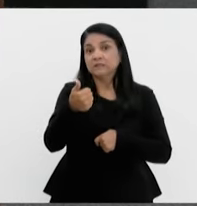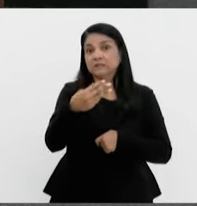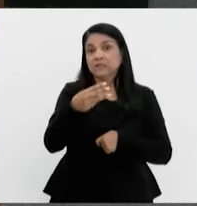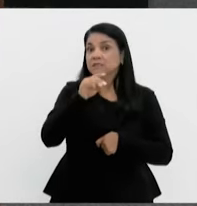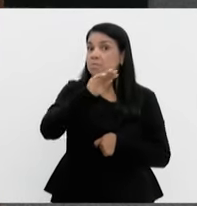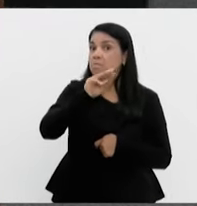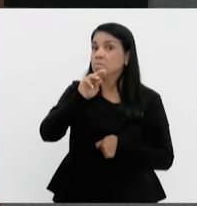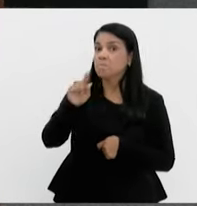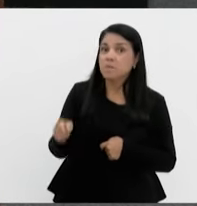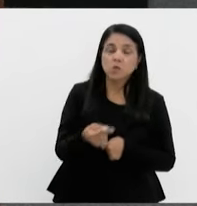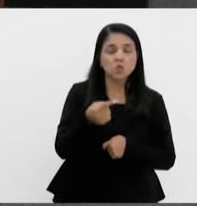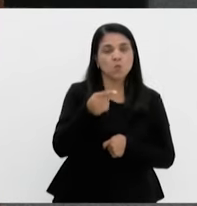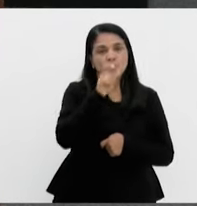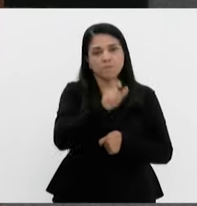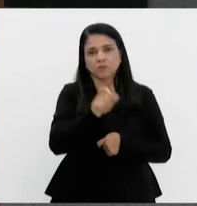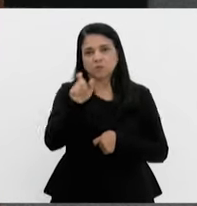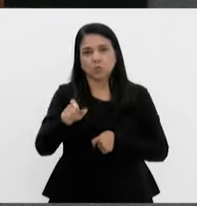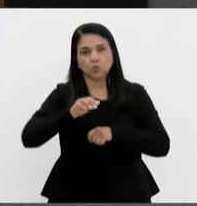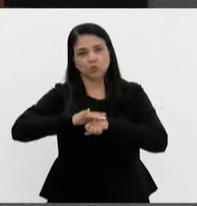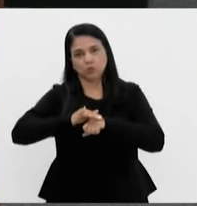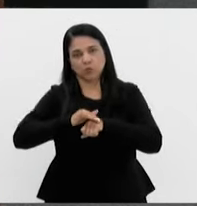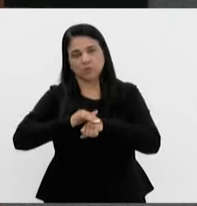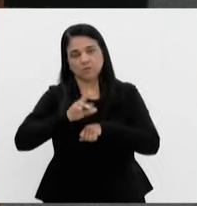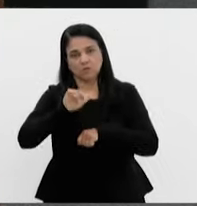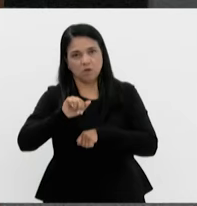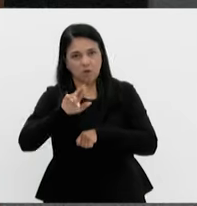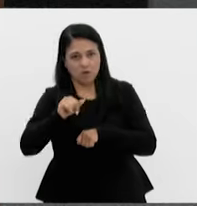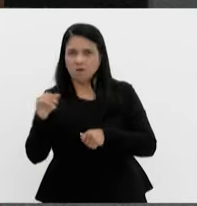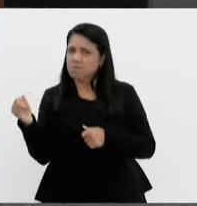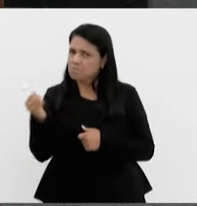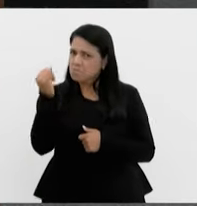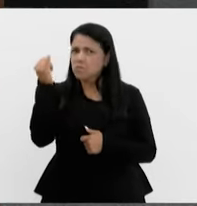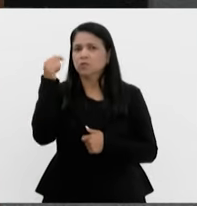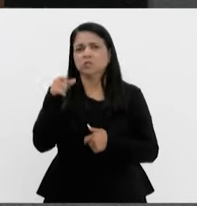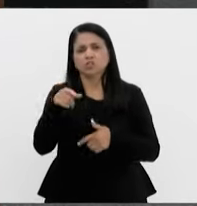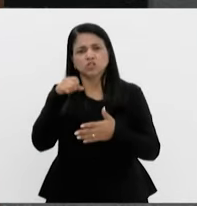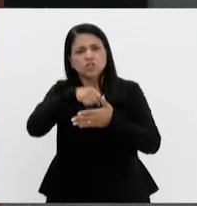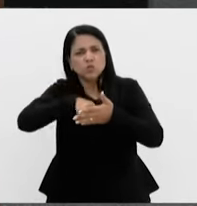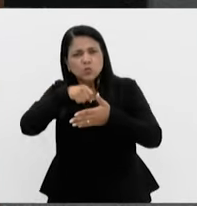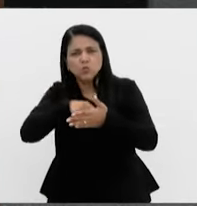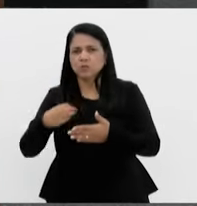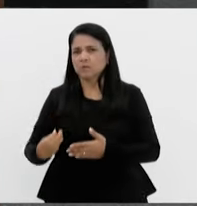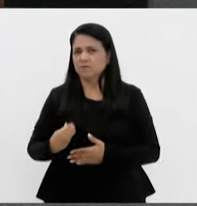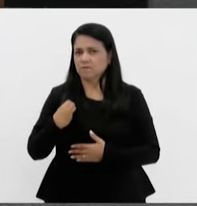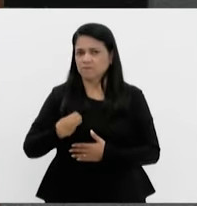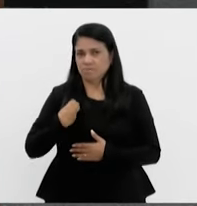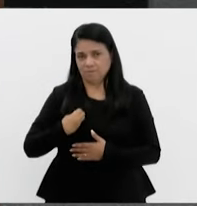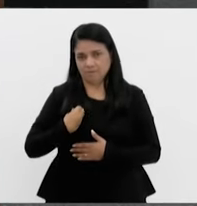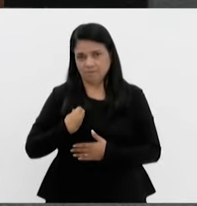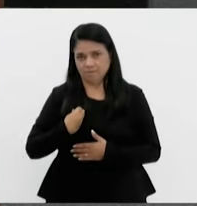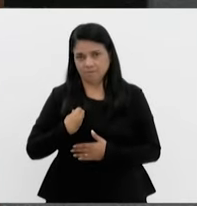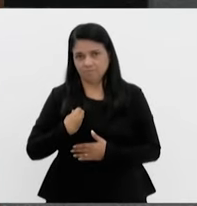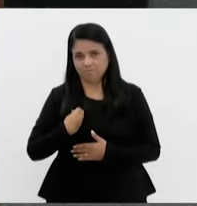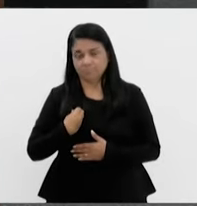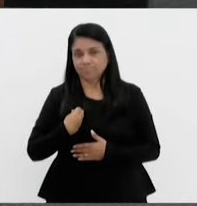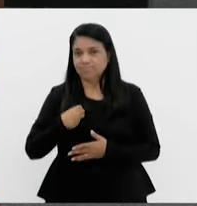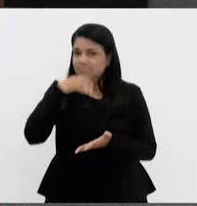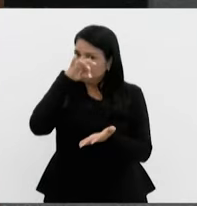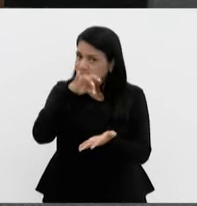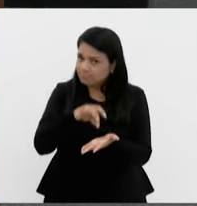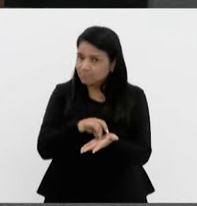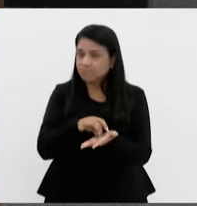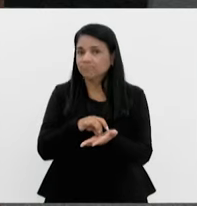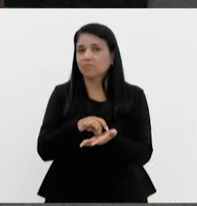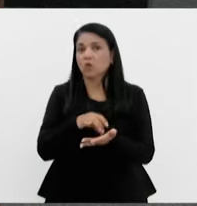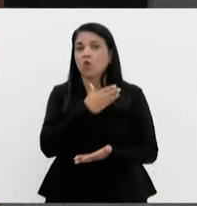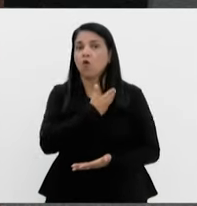eles são poucos mas são importantes e hoje lutam pela sua vida e é hora na realidade dos nossos governantes